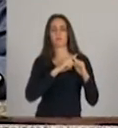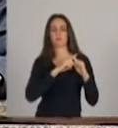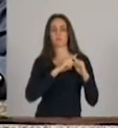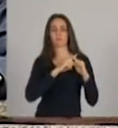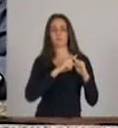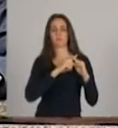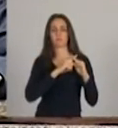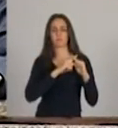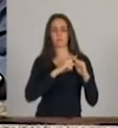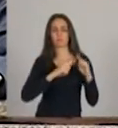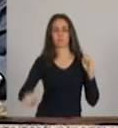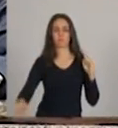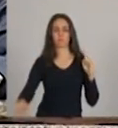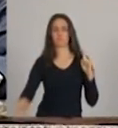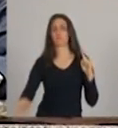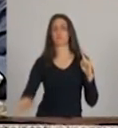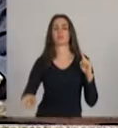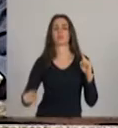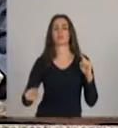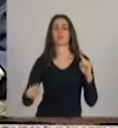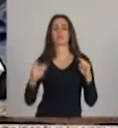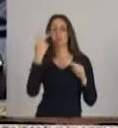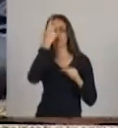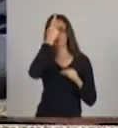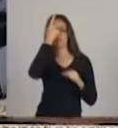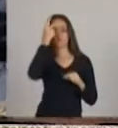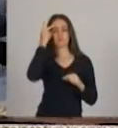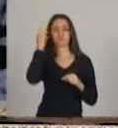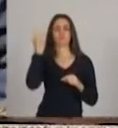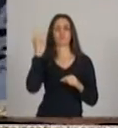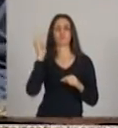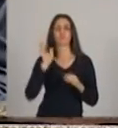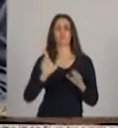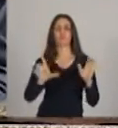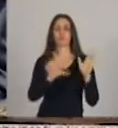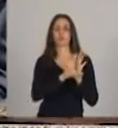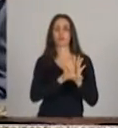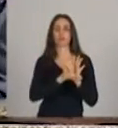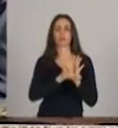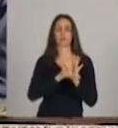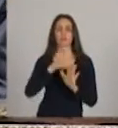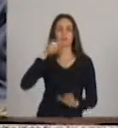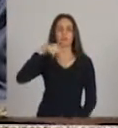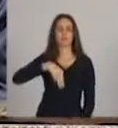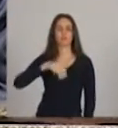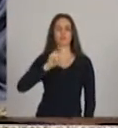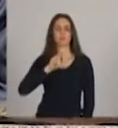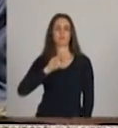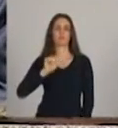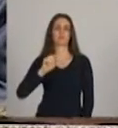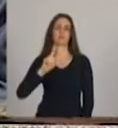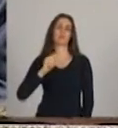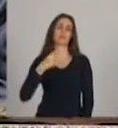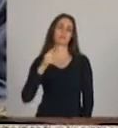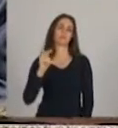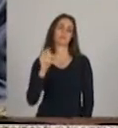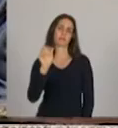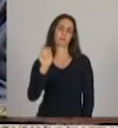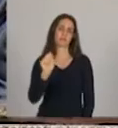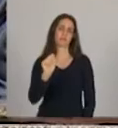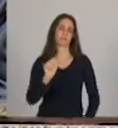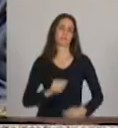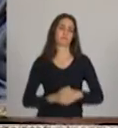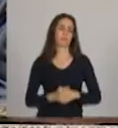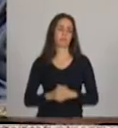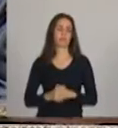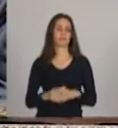condenadas pela Lei Maria da Penha. Então, essa lei já fiz aqui, é uma lei da minha autoria. Eu